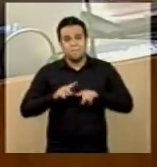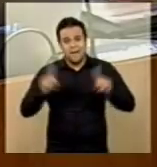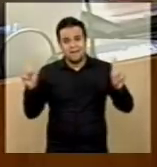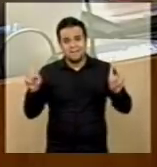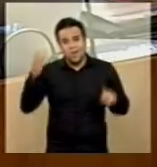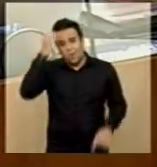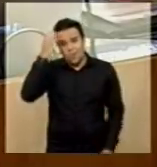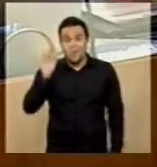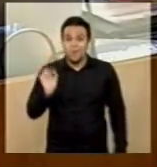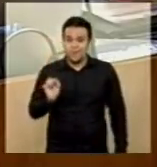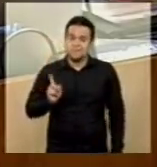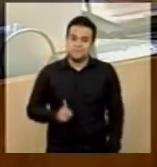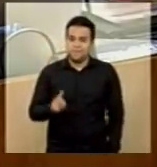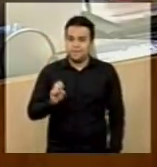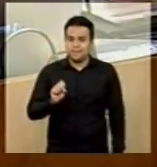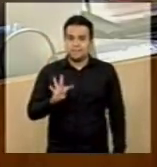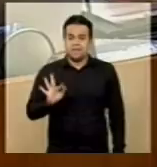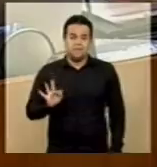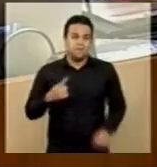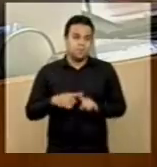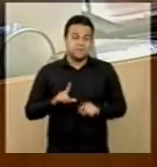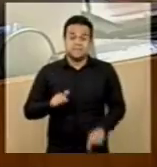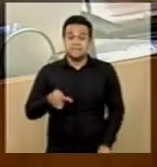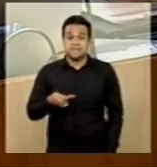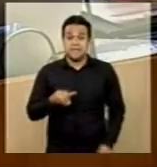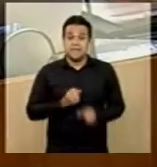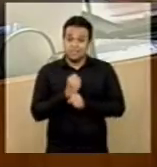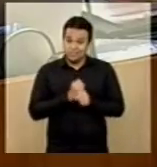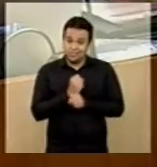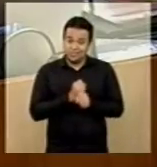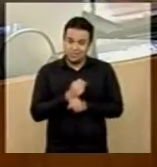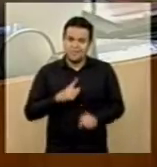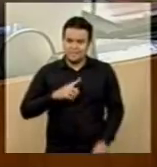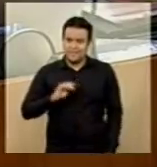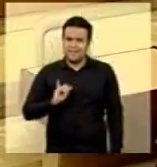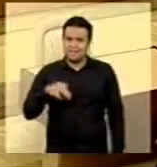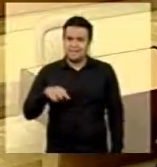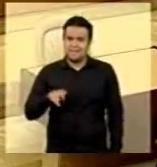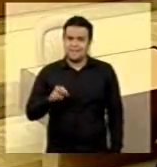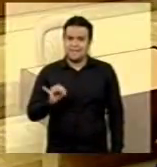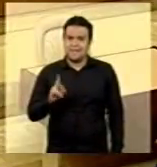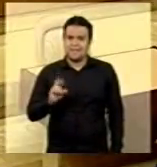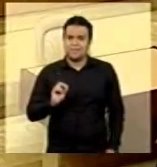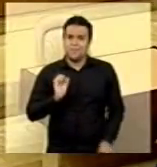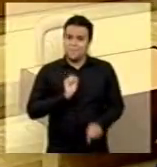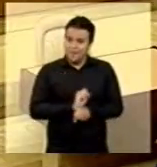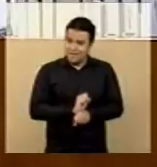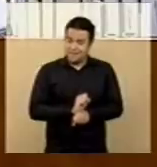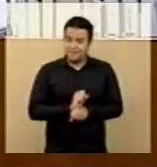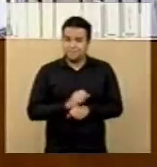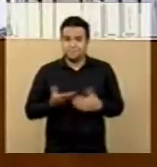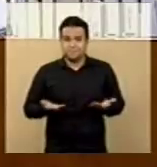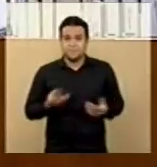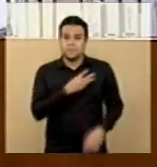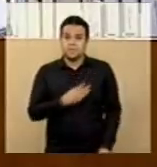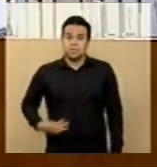no Supremo. O Supremo há 7 anos está com o inquérito parado. Ministro Toffoli,